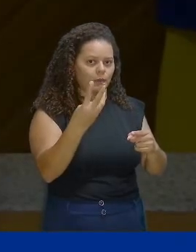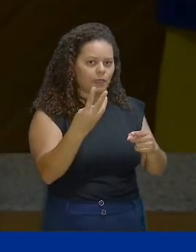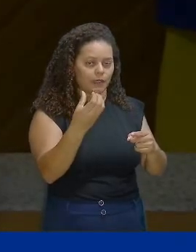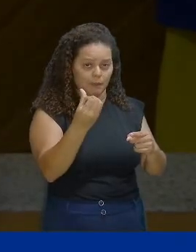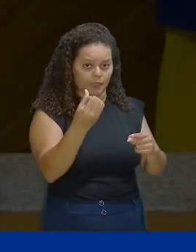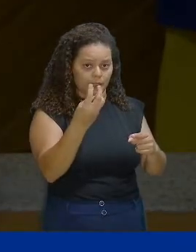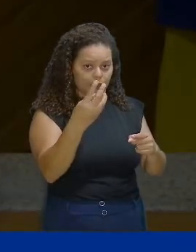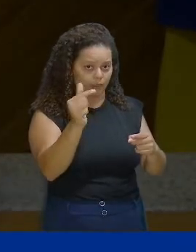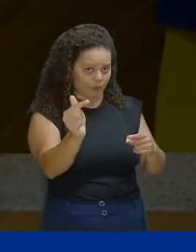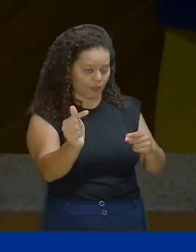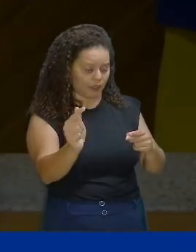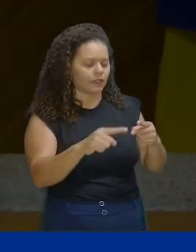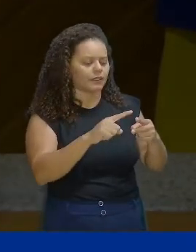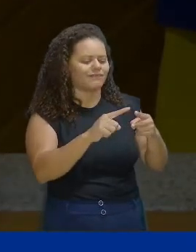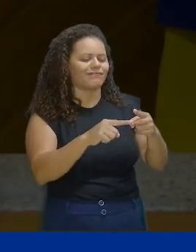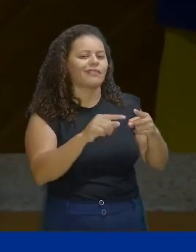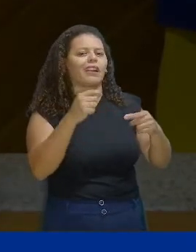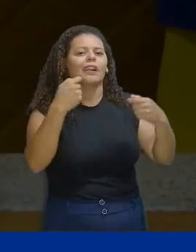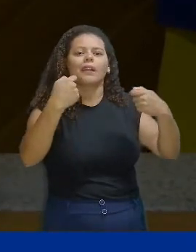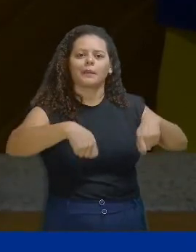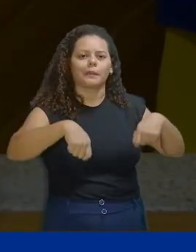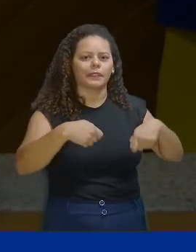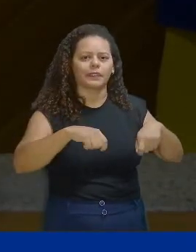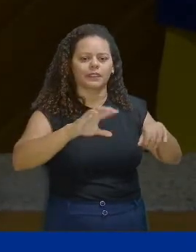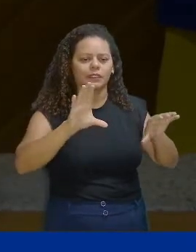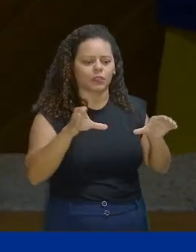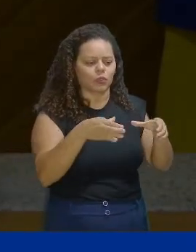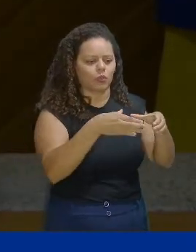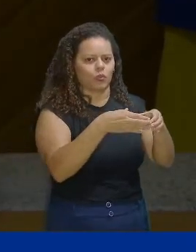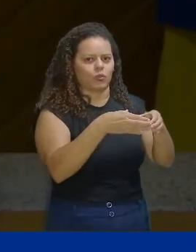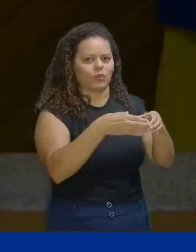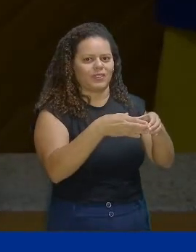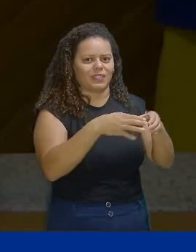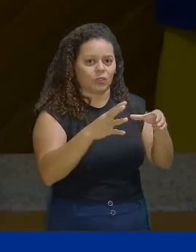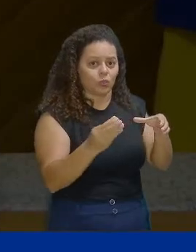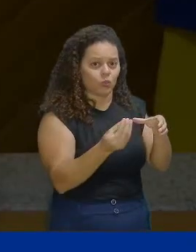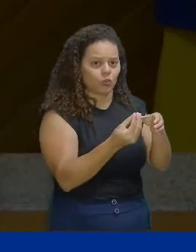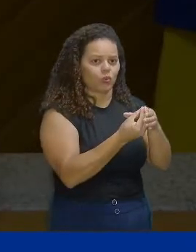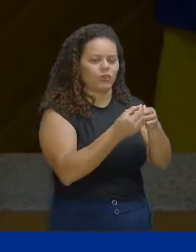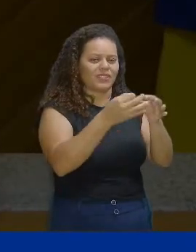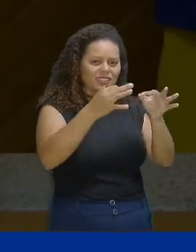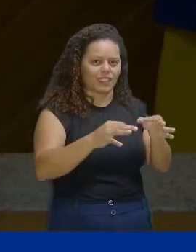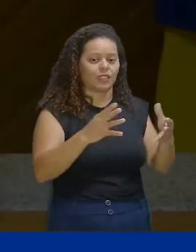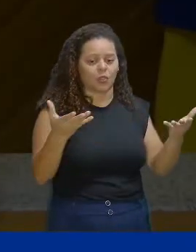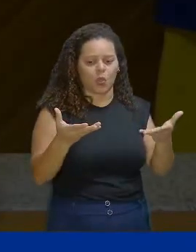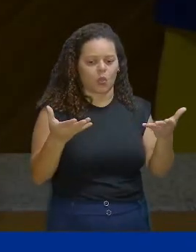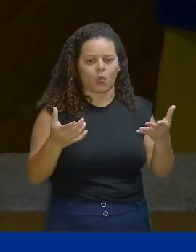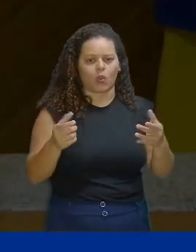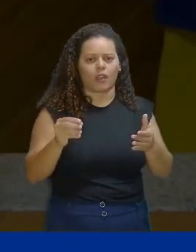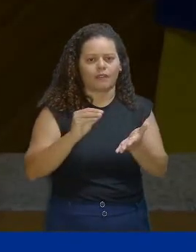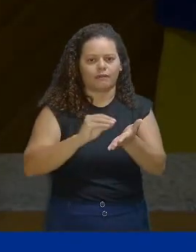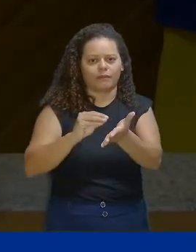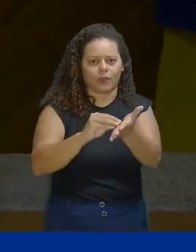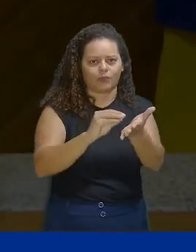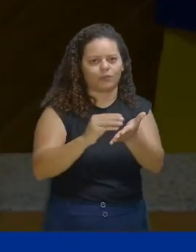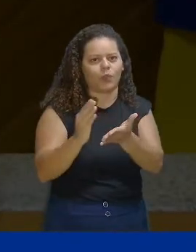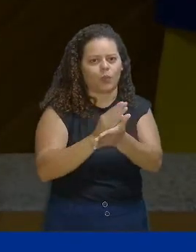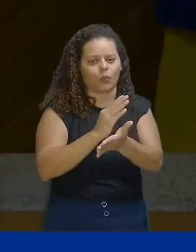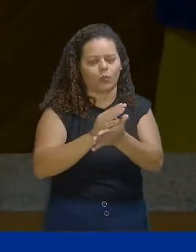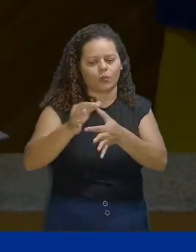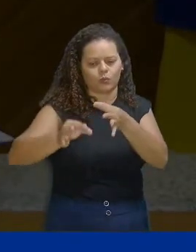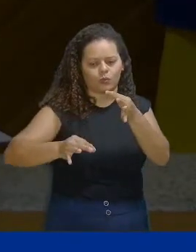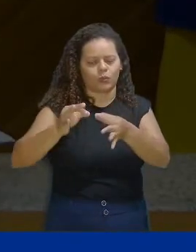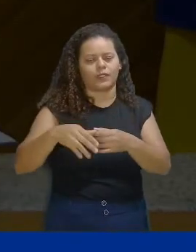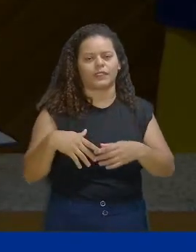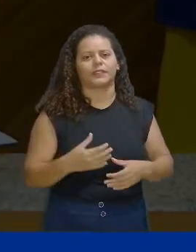0601-637, ela precisa do quórum completo, e nós não temos. O nosso quórum é insuficiente porque a juíza Tina Souza não